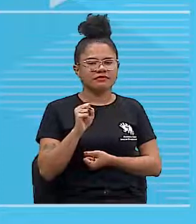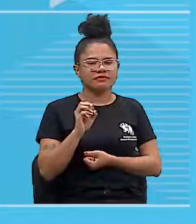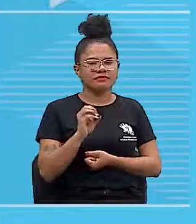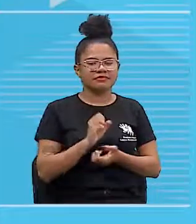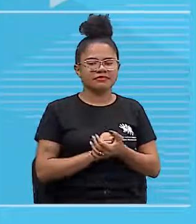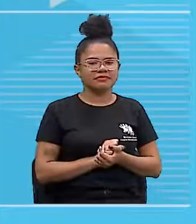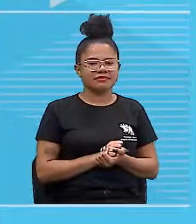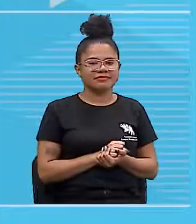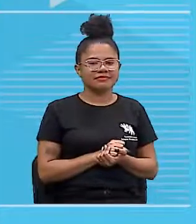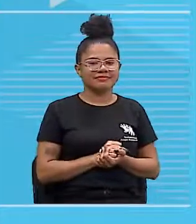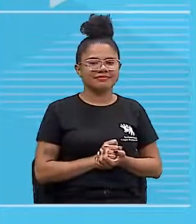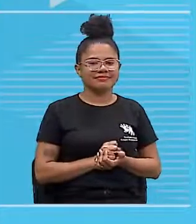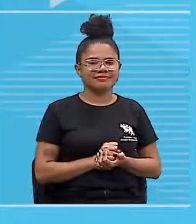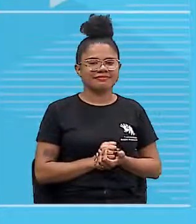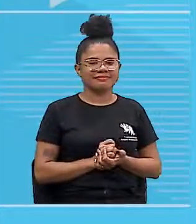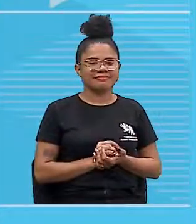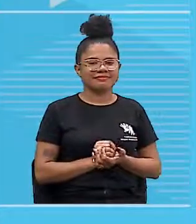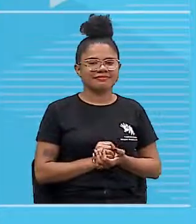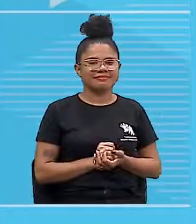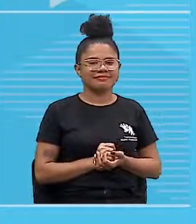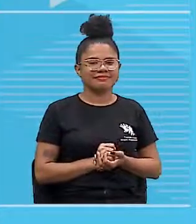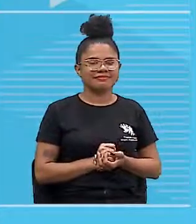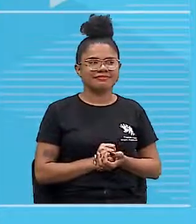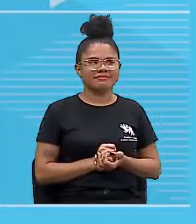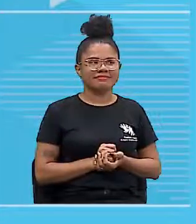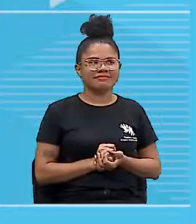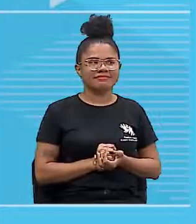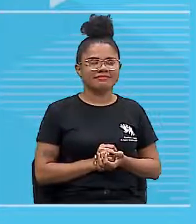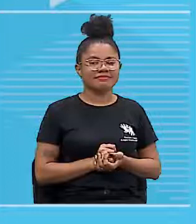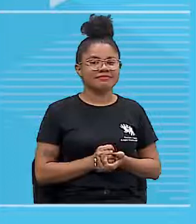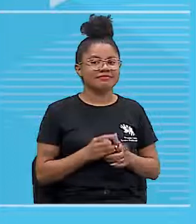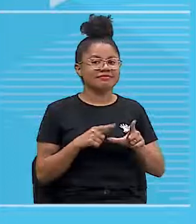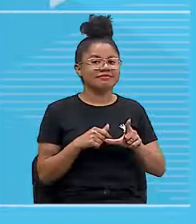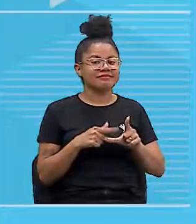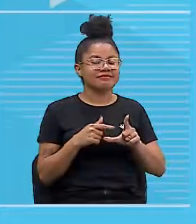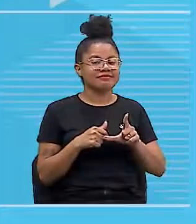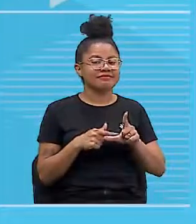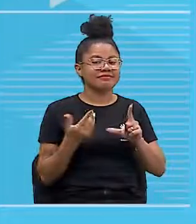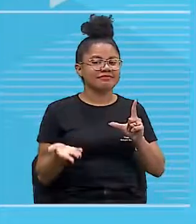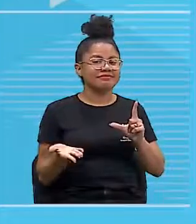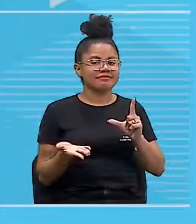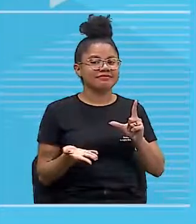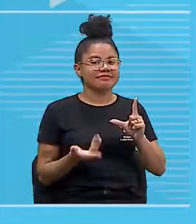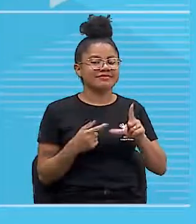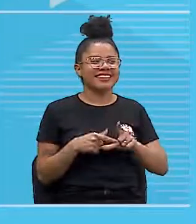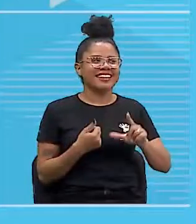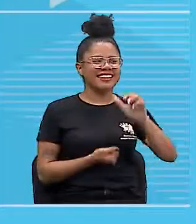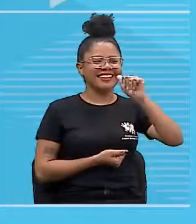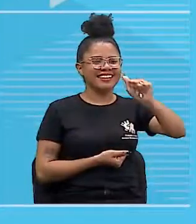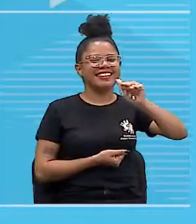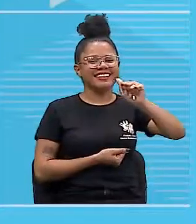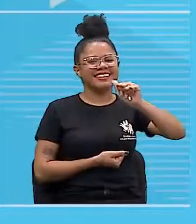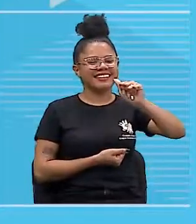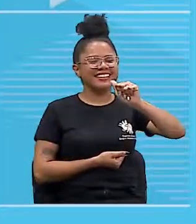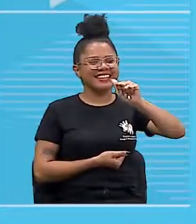Adriana comédia E aí galerinha letra A Galera